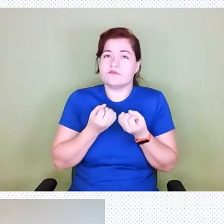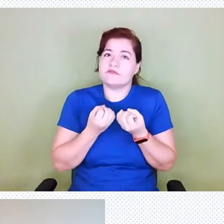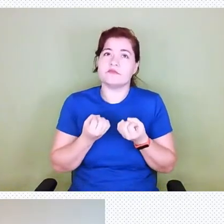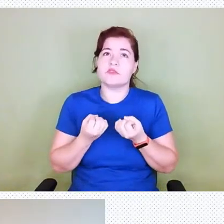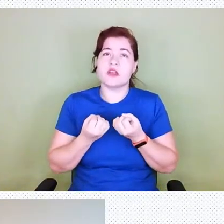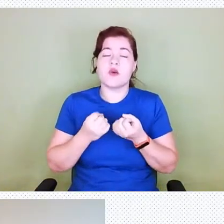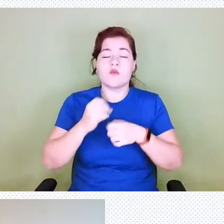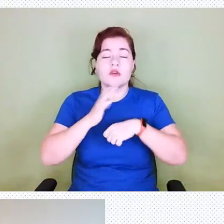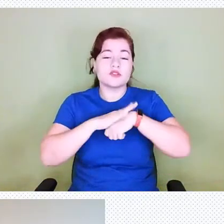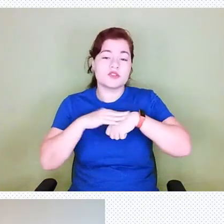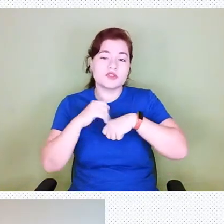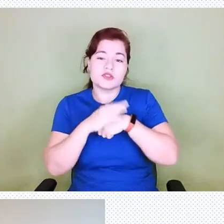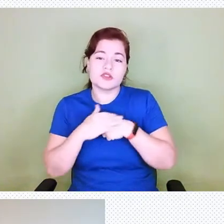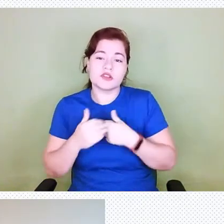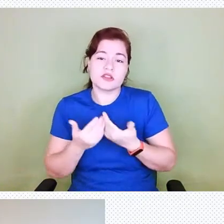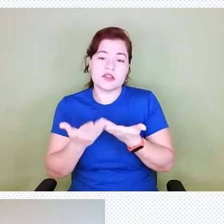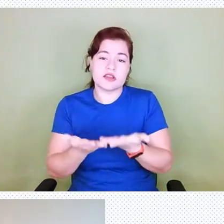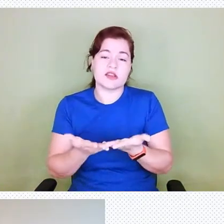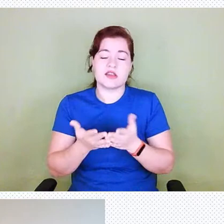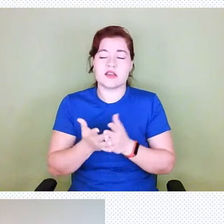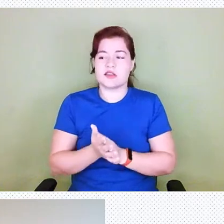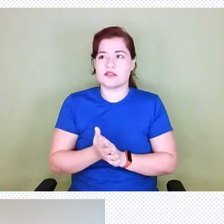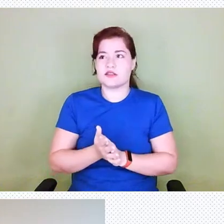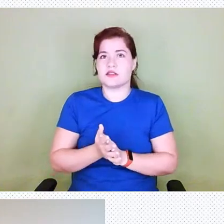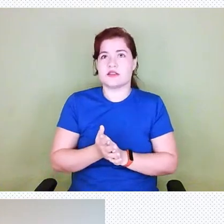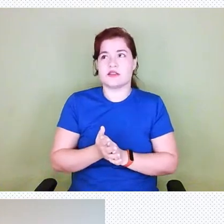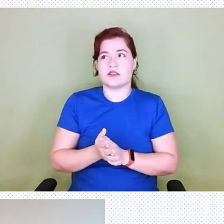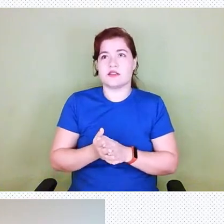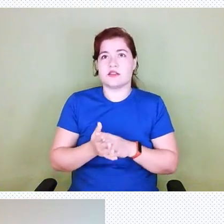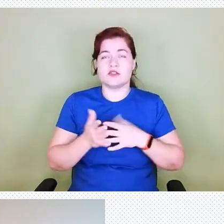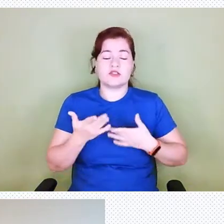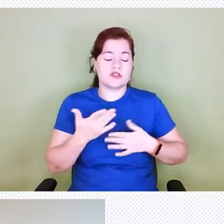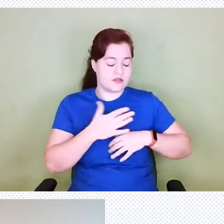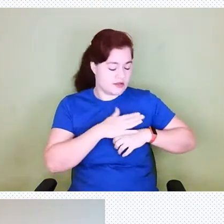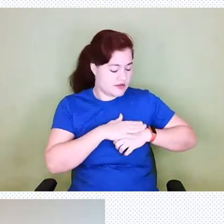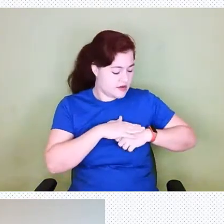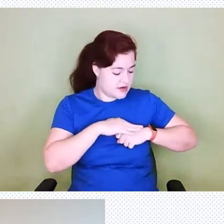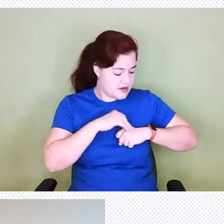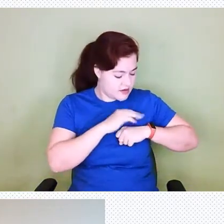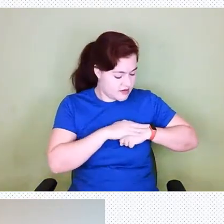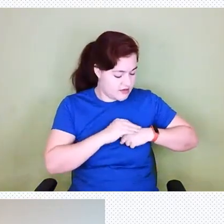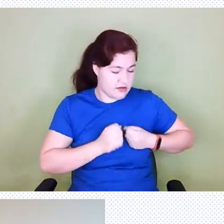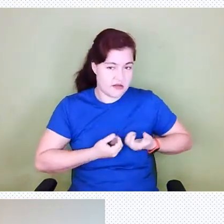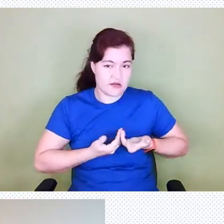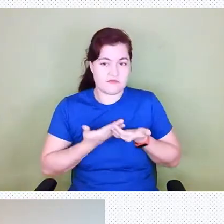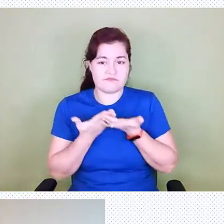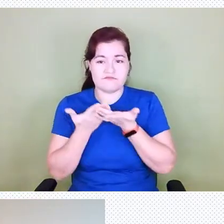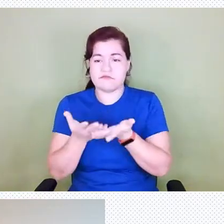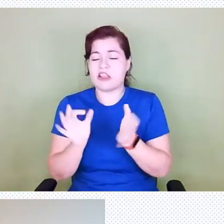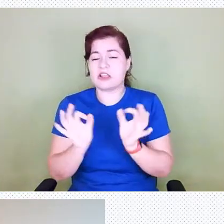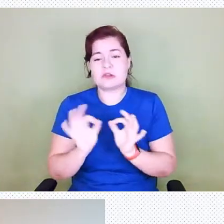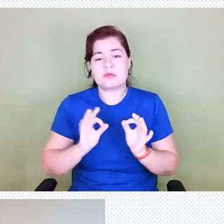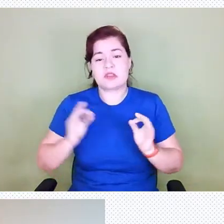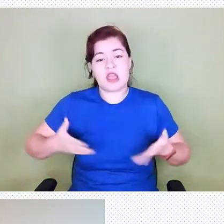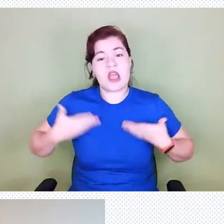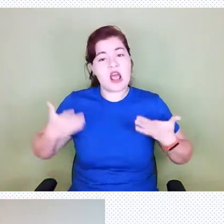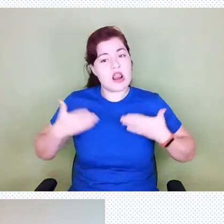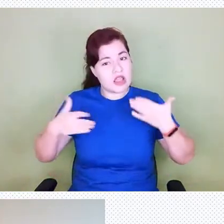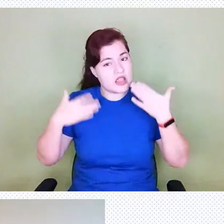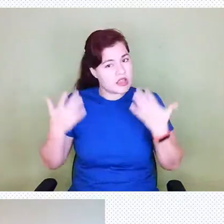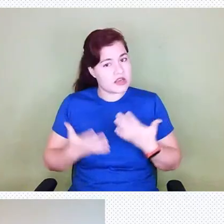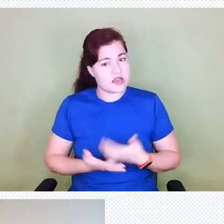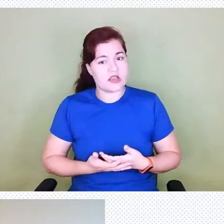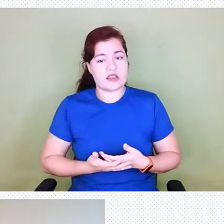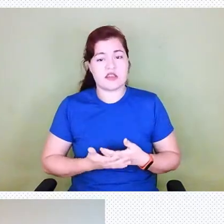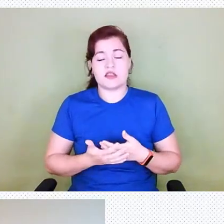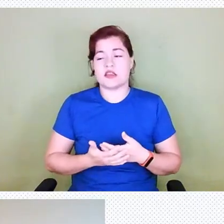de gentilezas, de afetos, não demonstra, assim, alegria por estar a